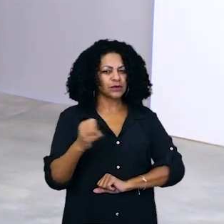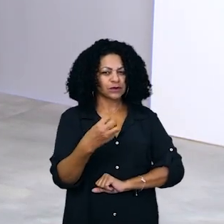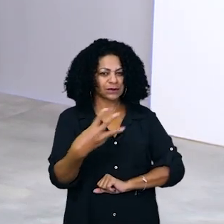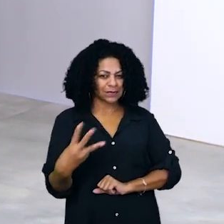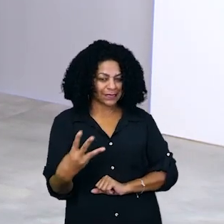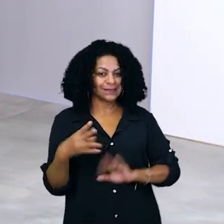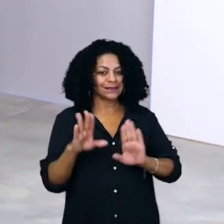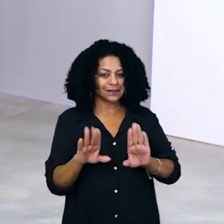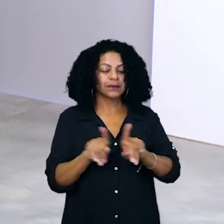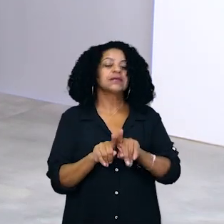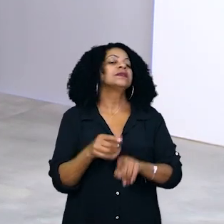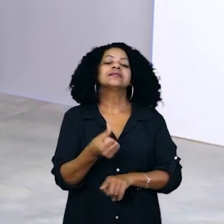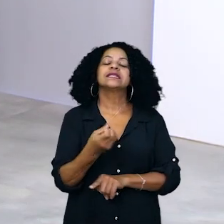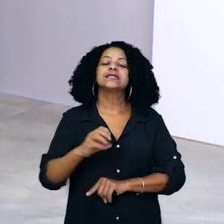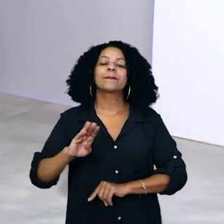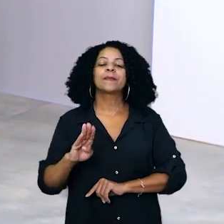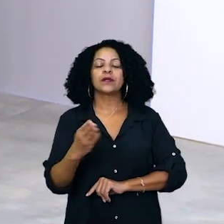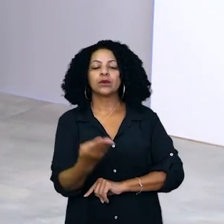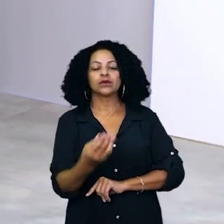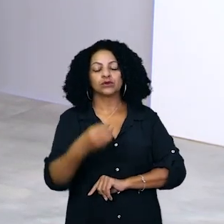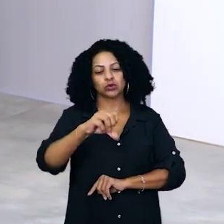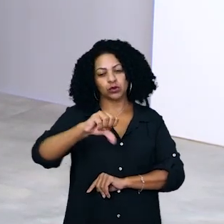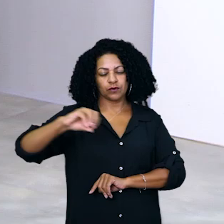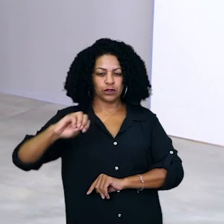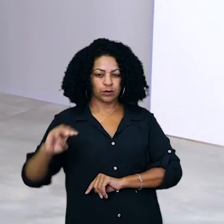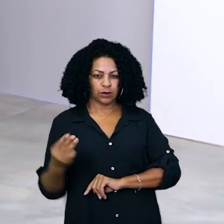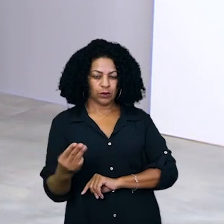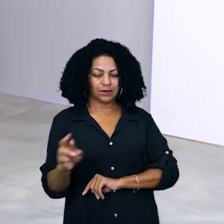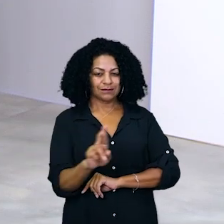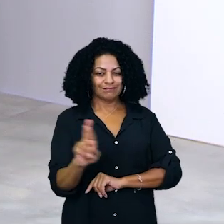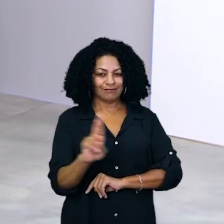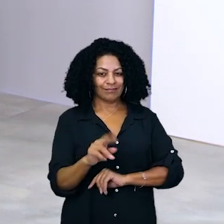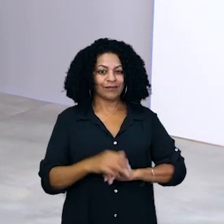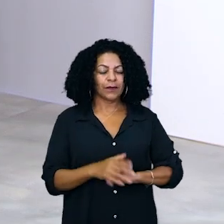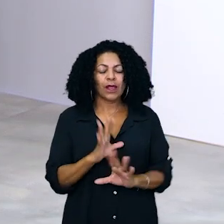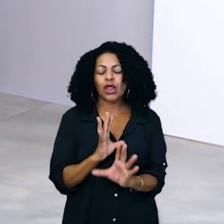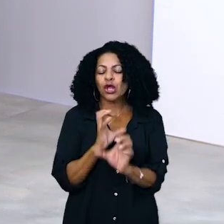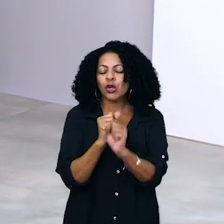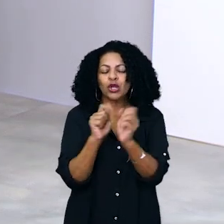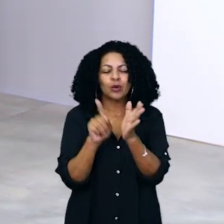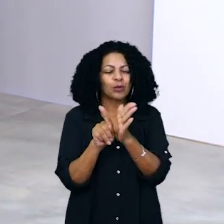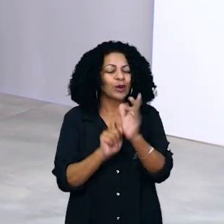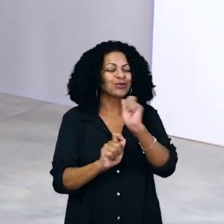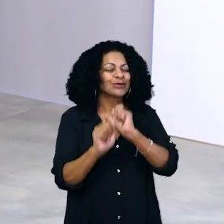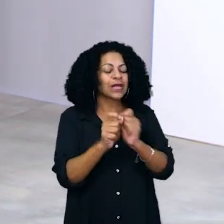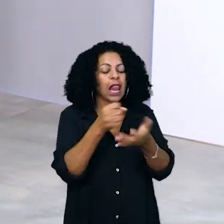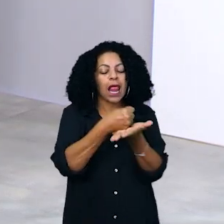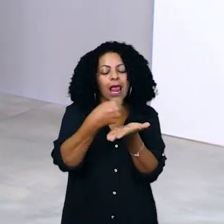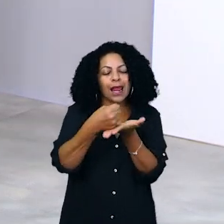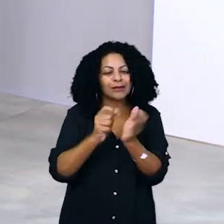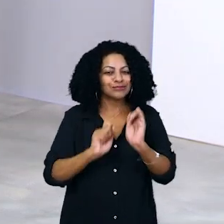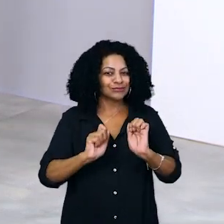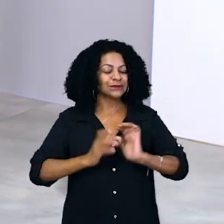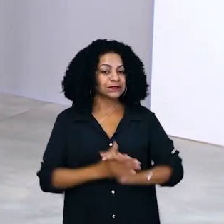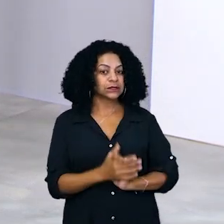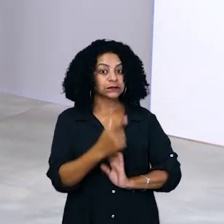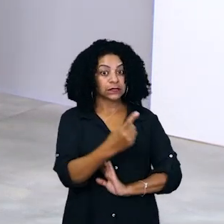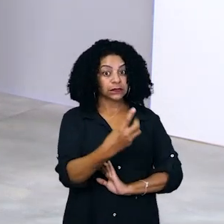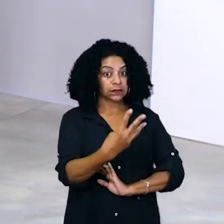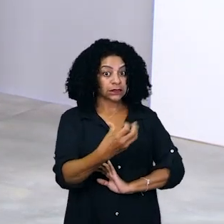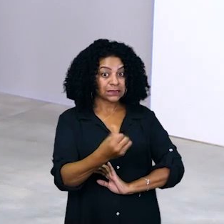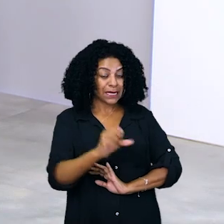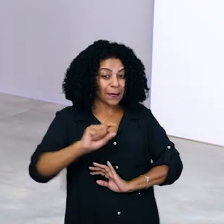que em 2023, quando o montante foi de 6 bilhões e 900 milhões de reais. Ao todo, Anderson, foram